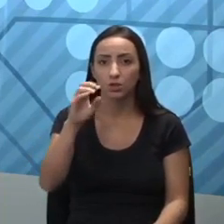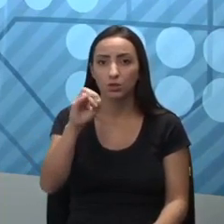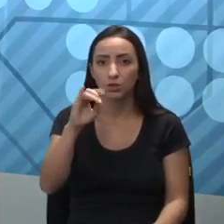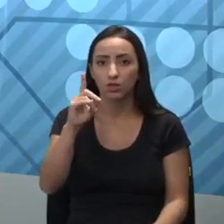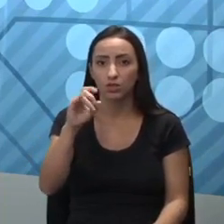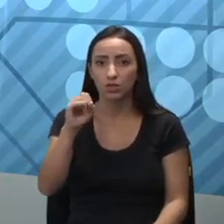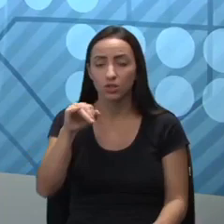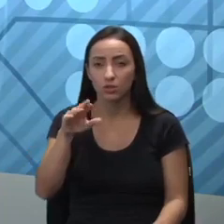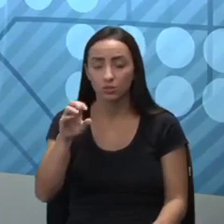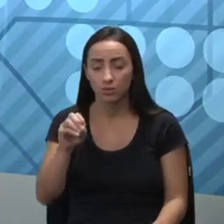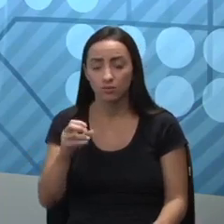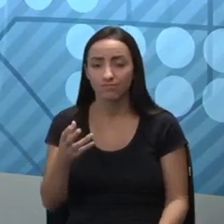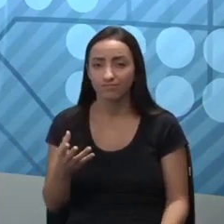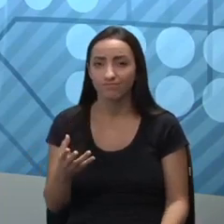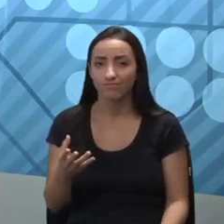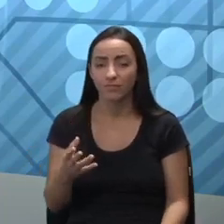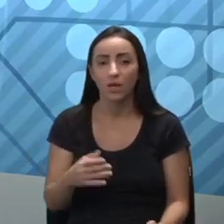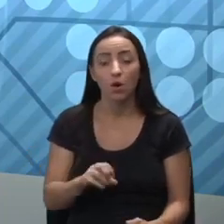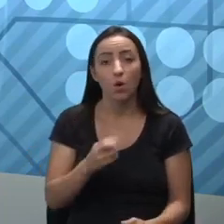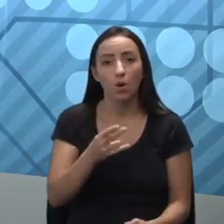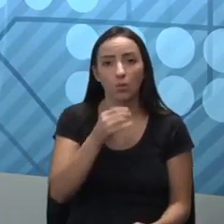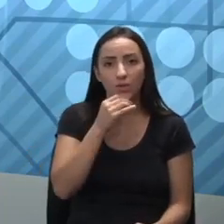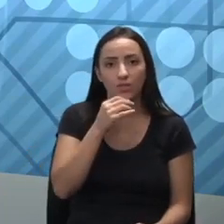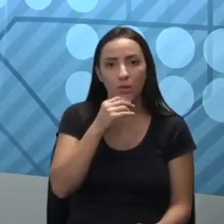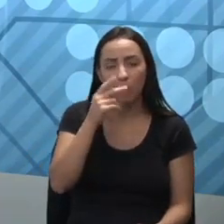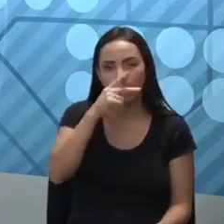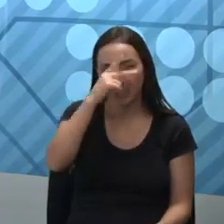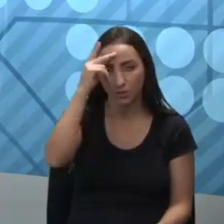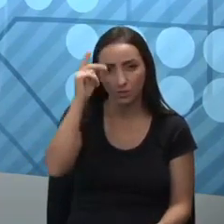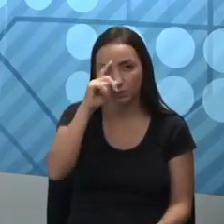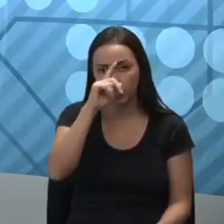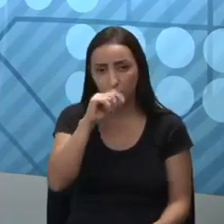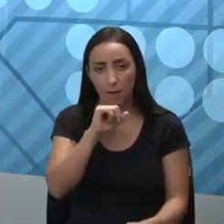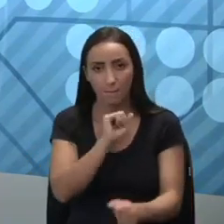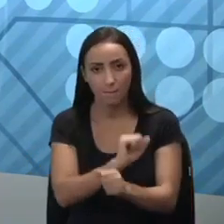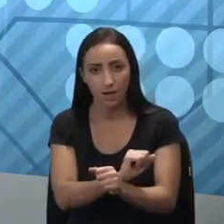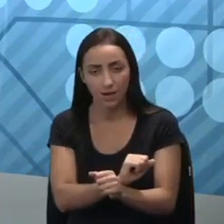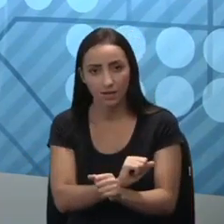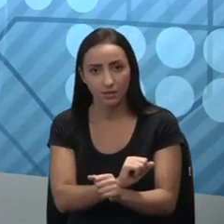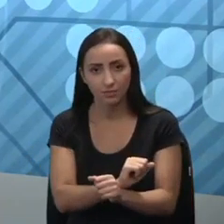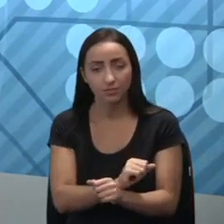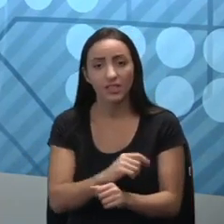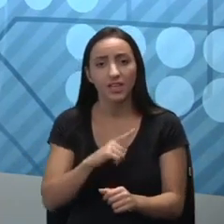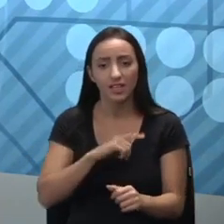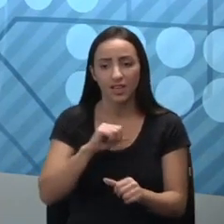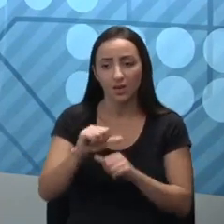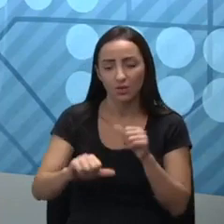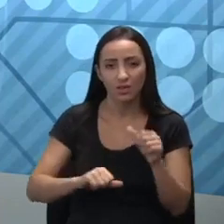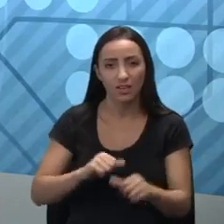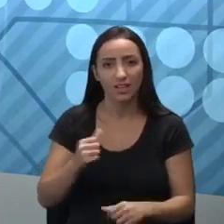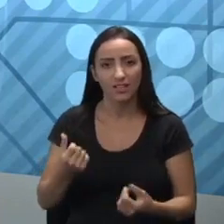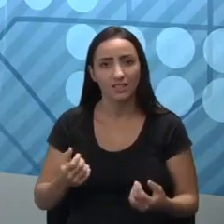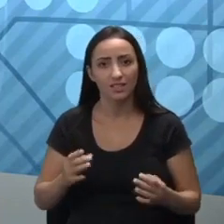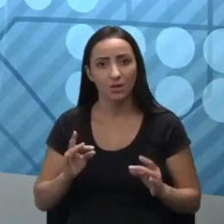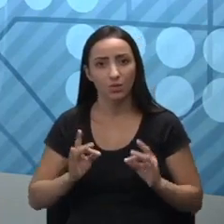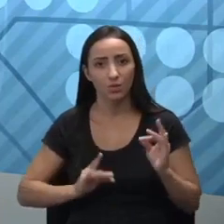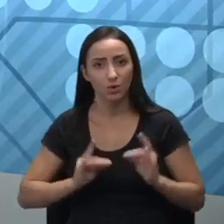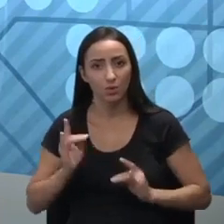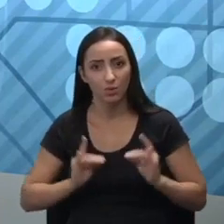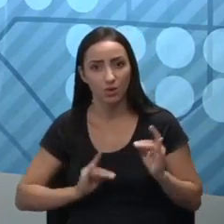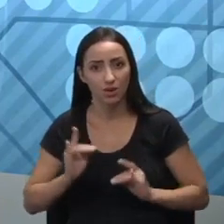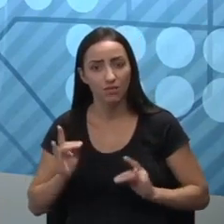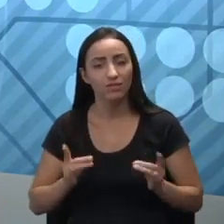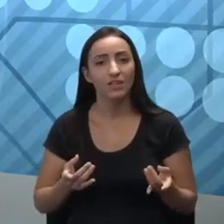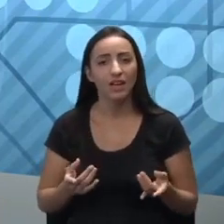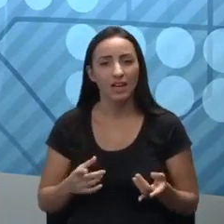a mulher, quando entra na menopausa, a baixa da testosterona, as alterações hormonais também levam a sintomas